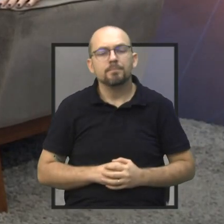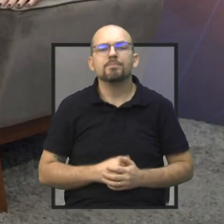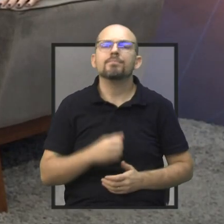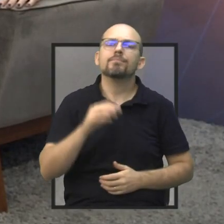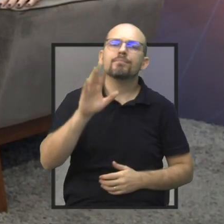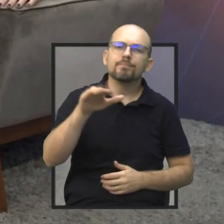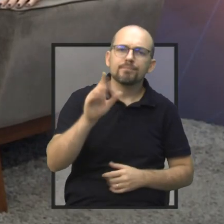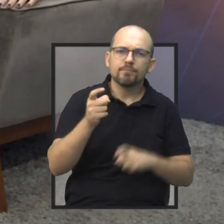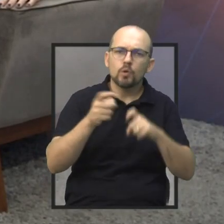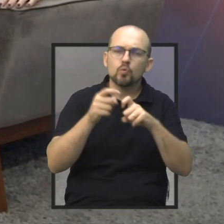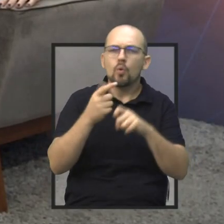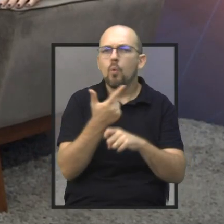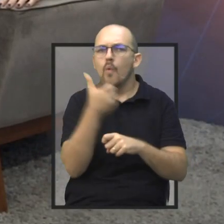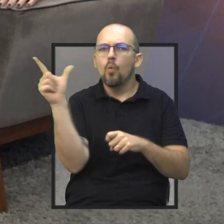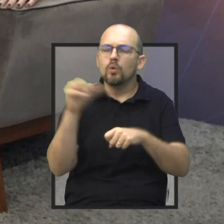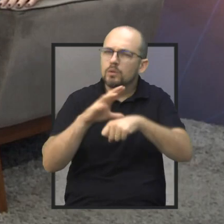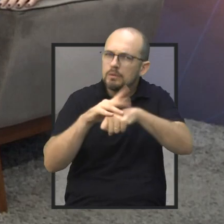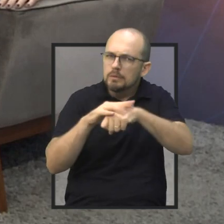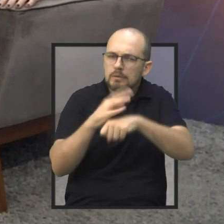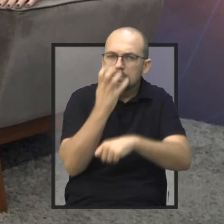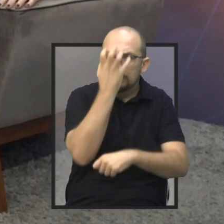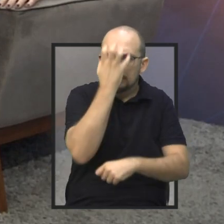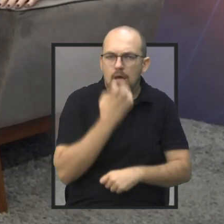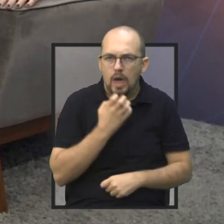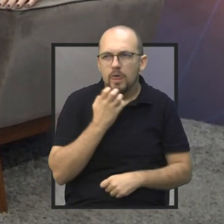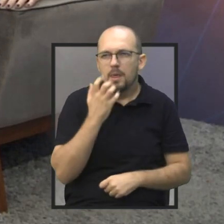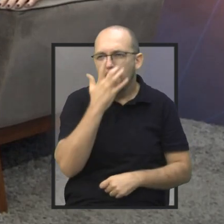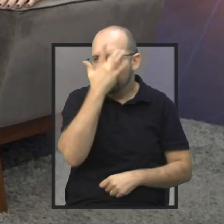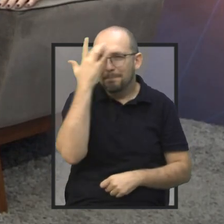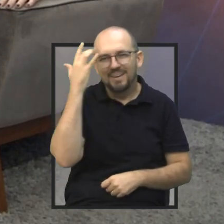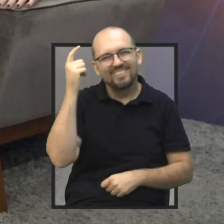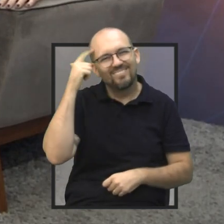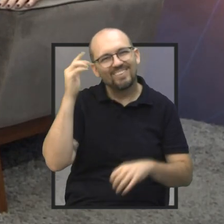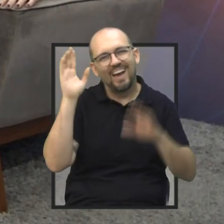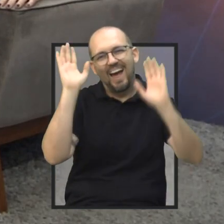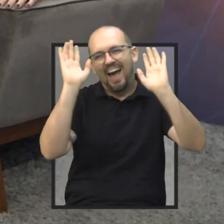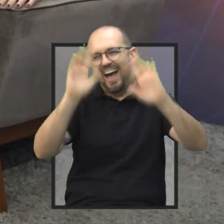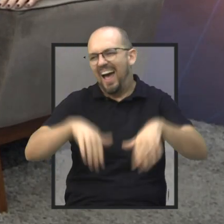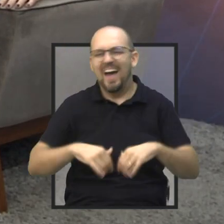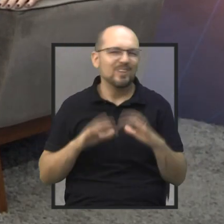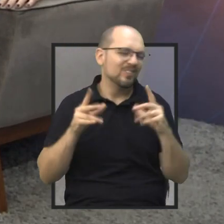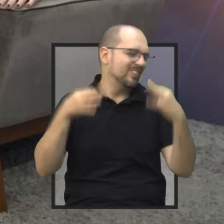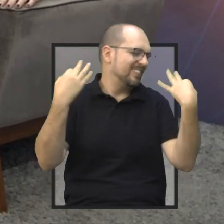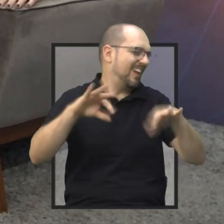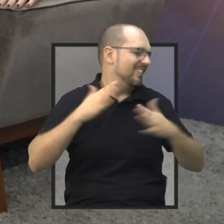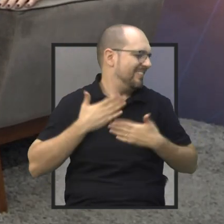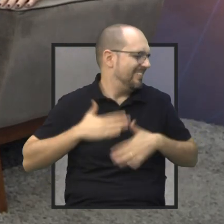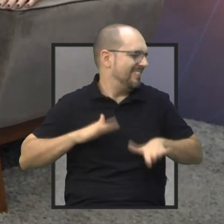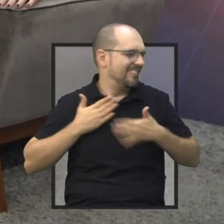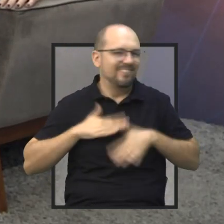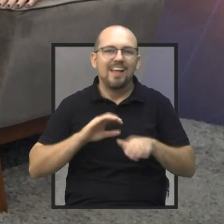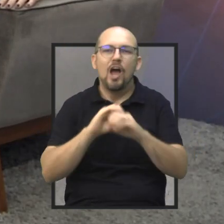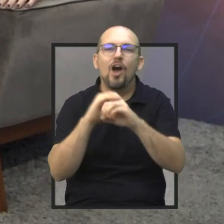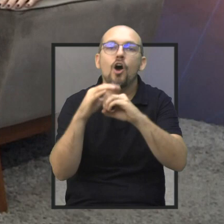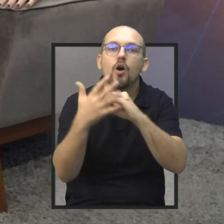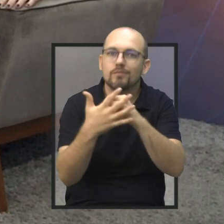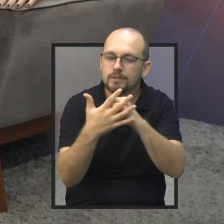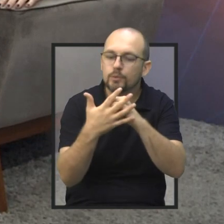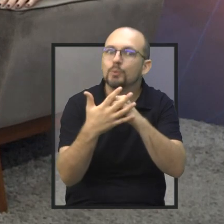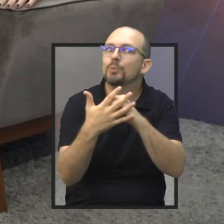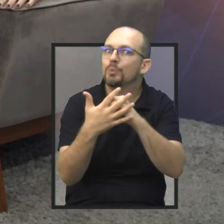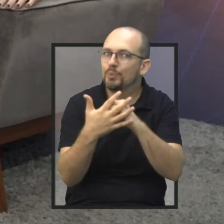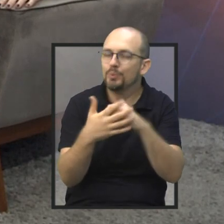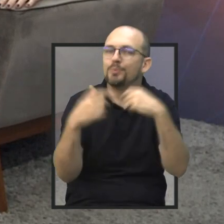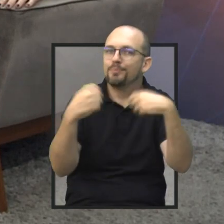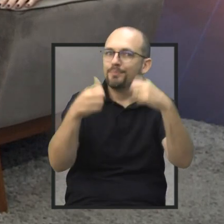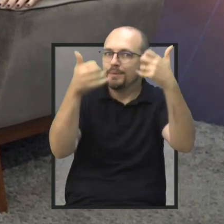muito séria que algumas pessoas parece que já deram até uma relaxada, né? Acha que está tudo certo, é a Covid. A gente não tem como